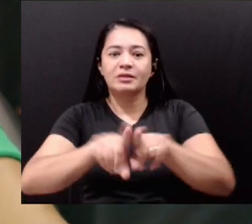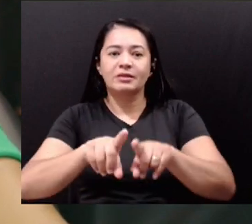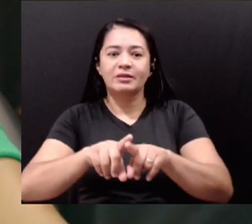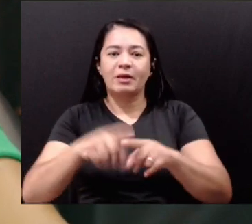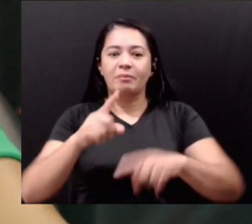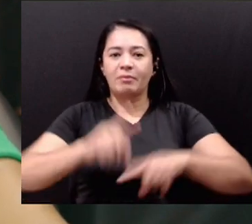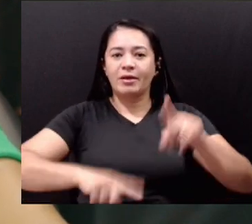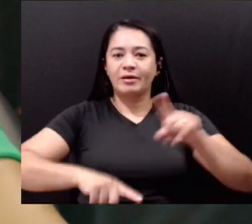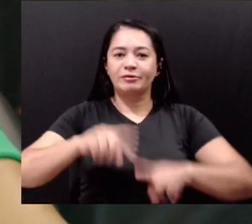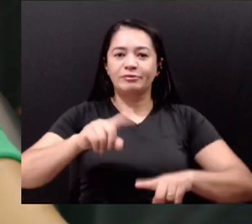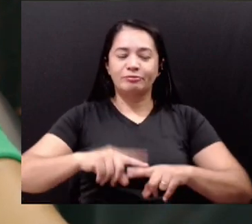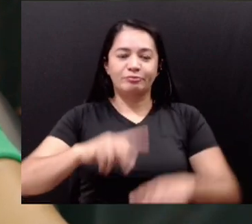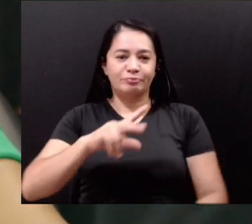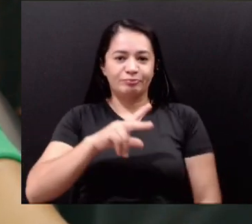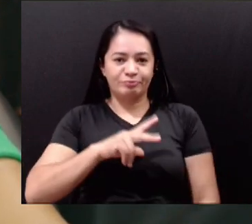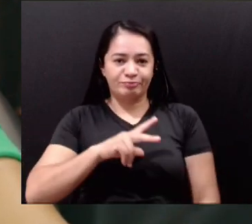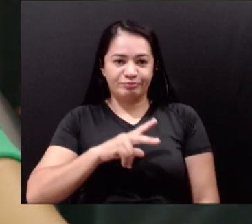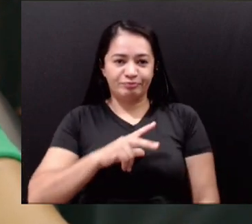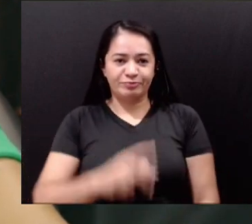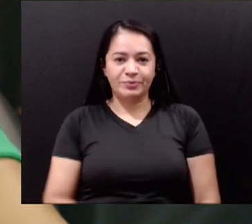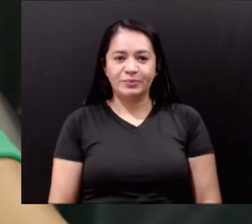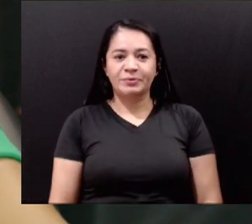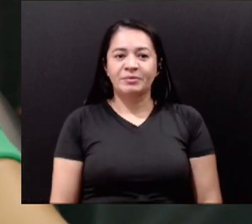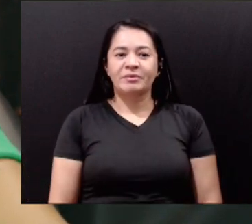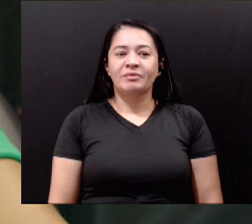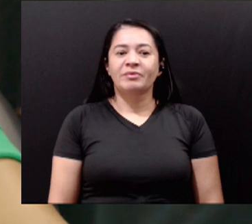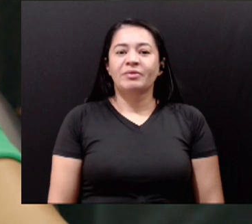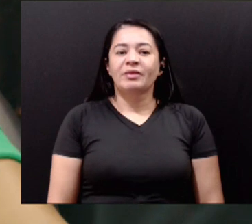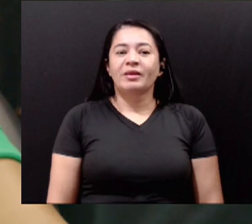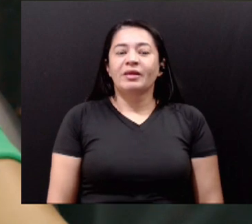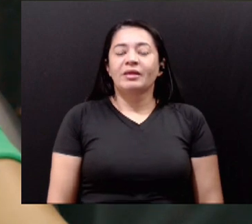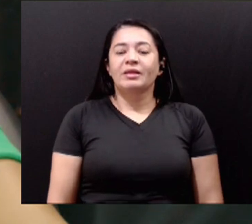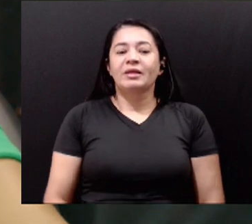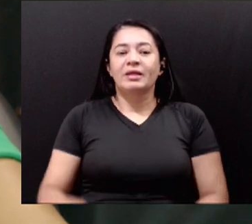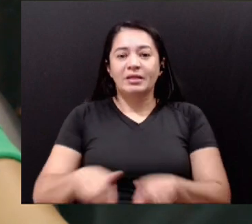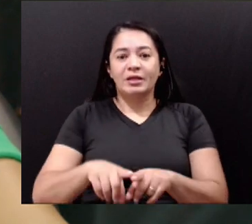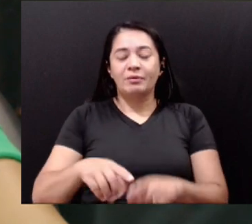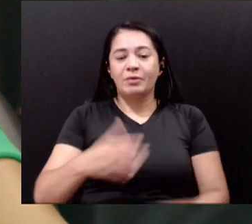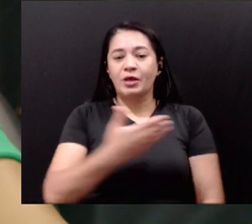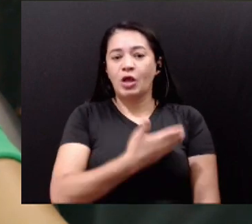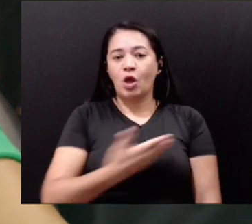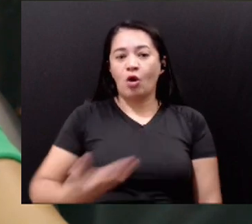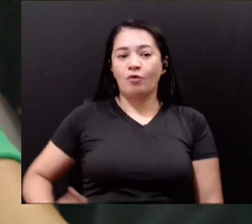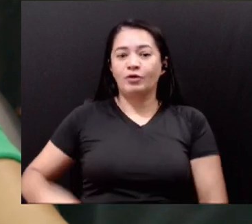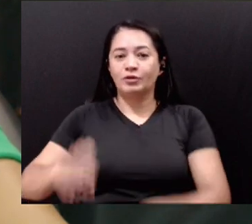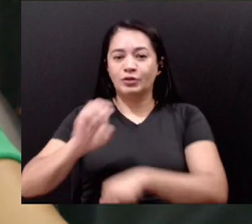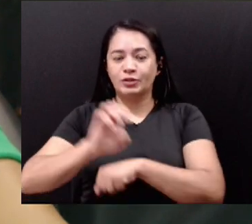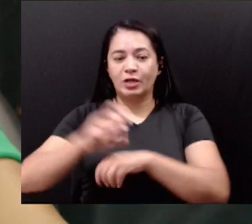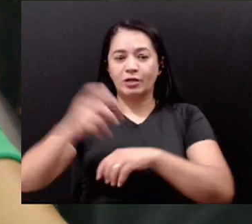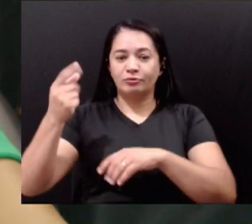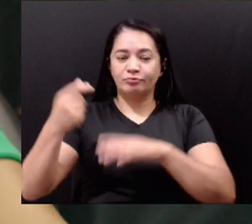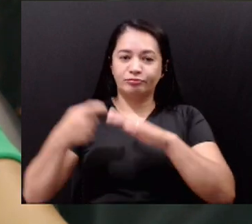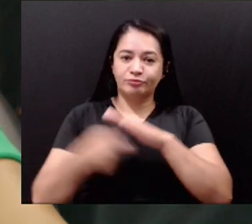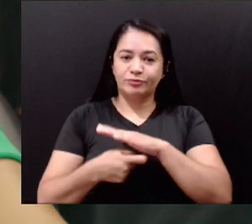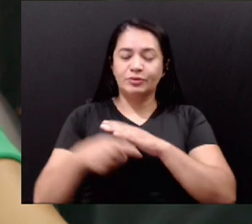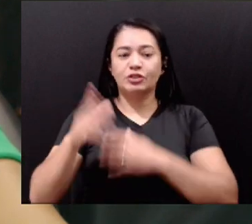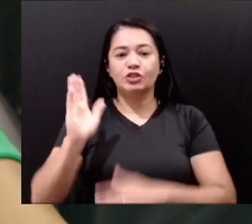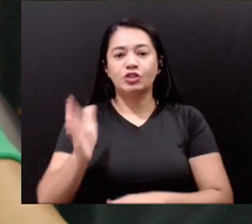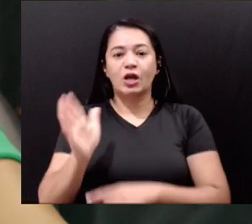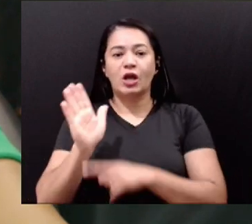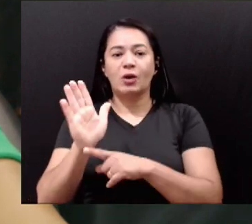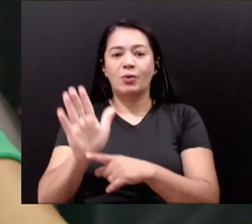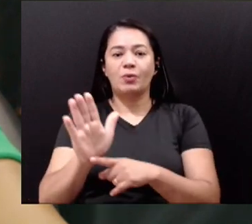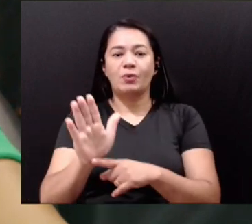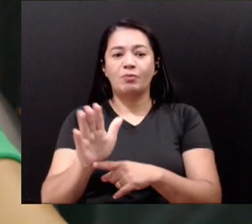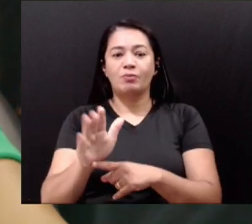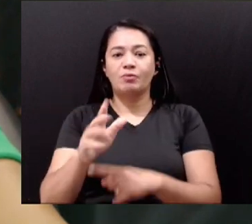Santa Marcelina Cultura e mantido pelo governo do estado de São Paulo, o Guri já beneficiou mais de 1 milhão de